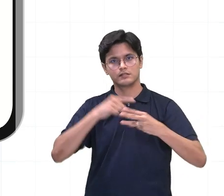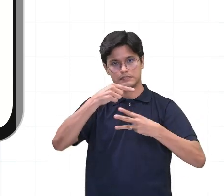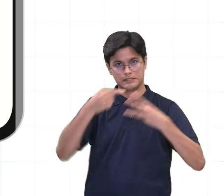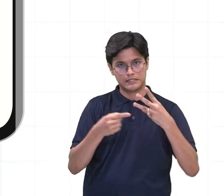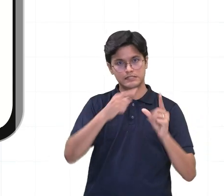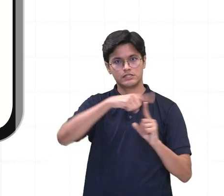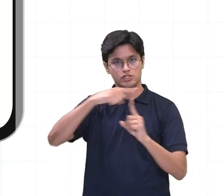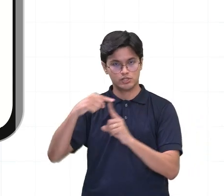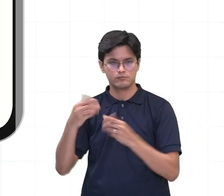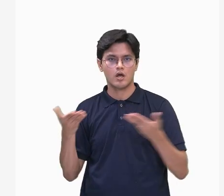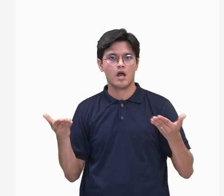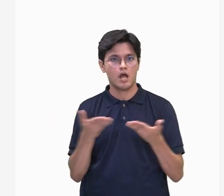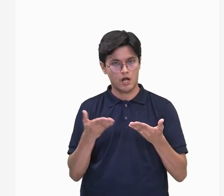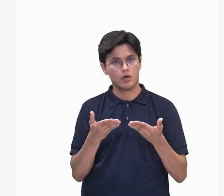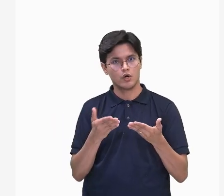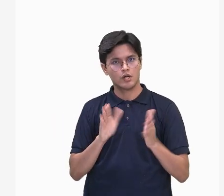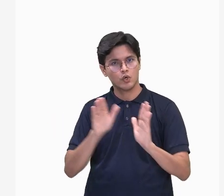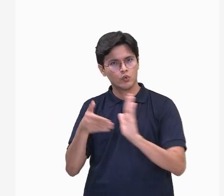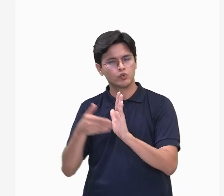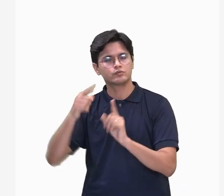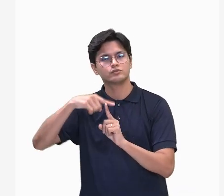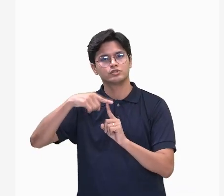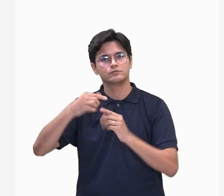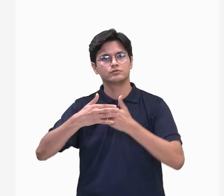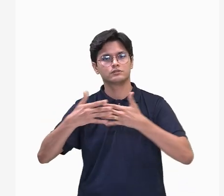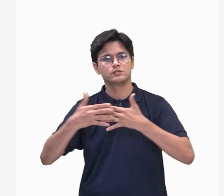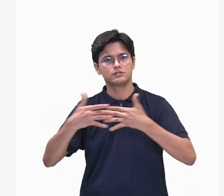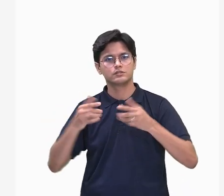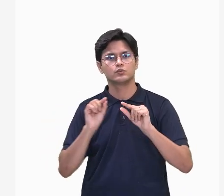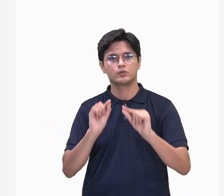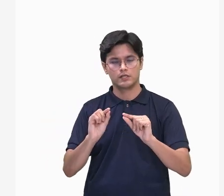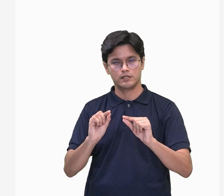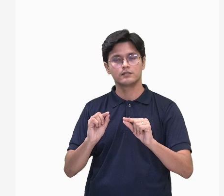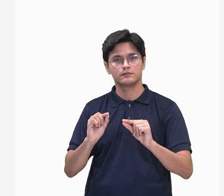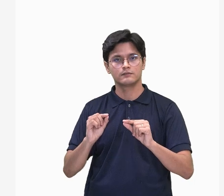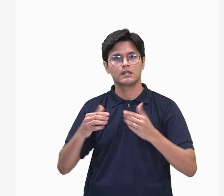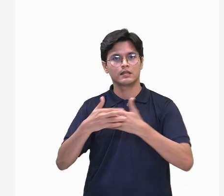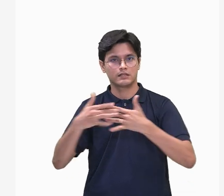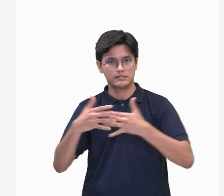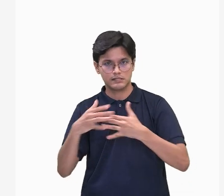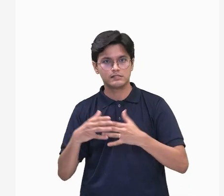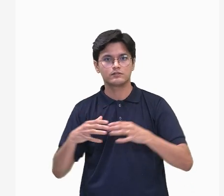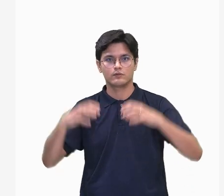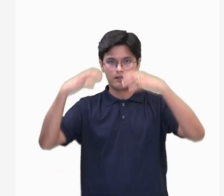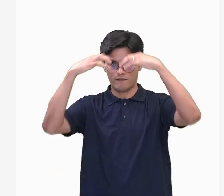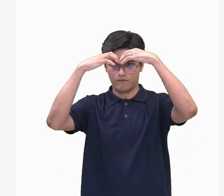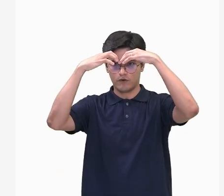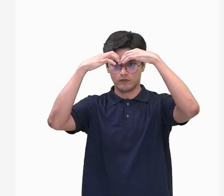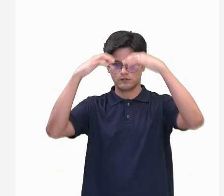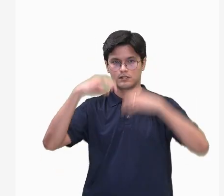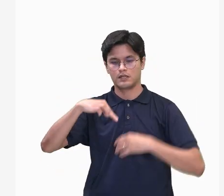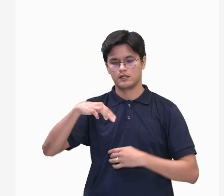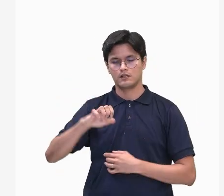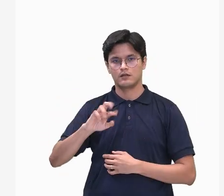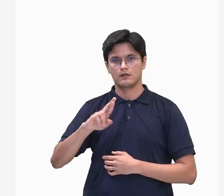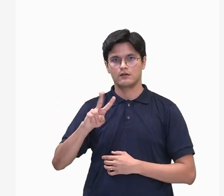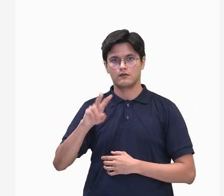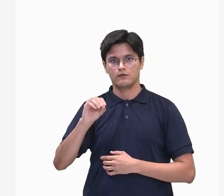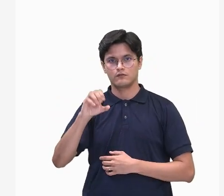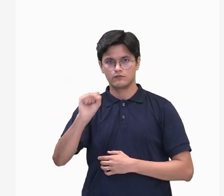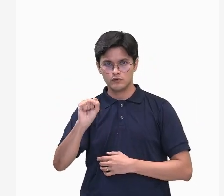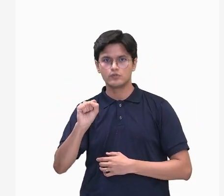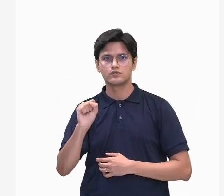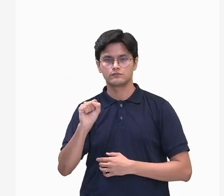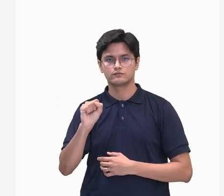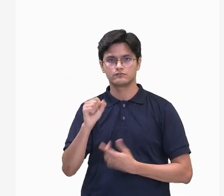Agora a gente vai para o último tecido, olha só. A gente vai conhecer mais sobre o tecido nervoso. Qual é a função do tecido